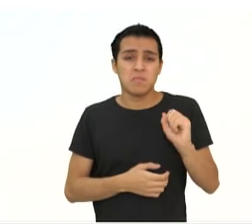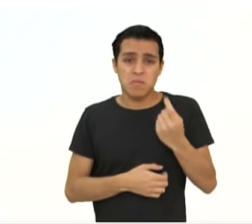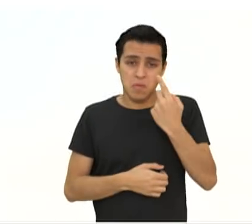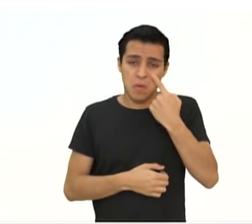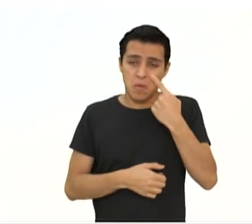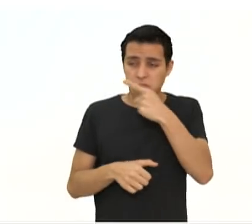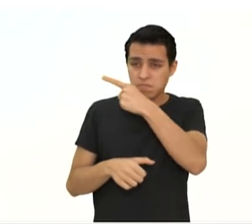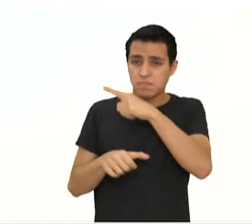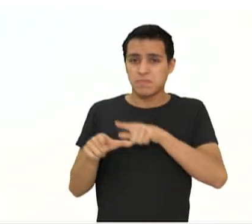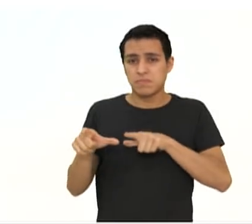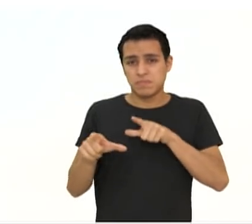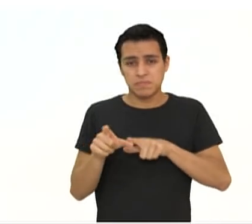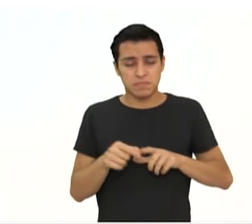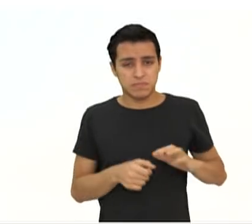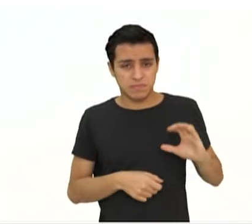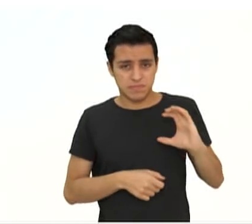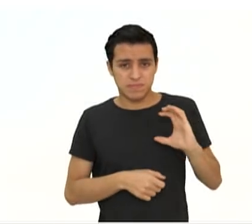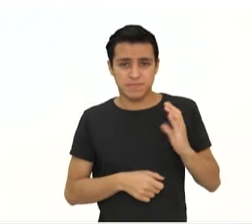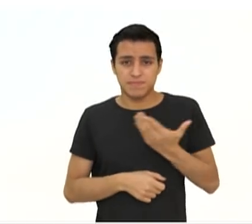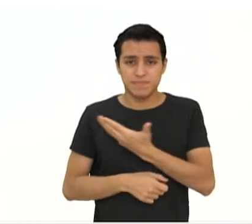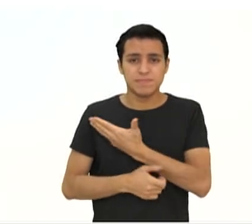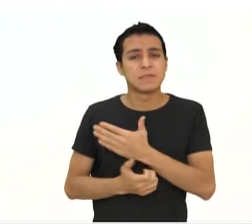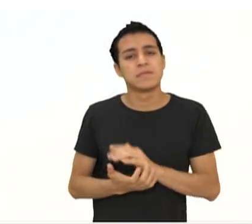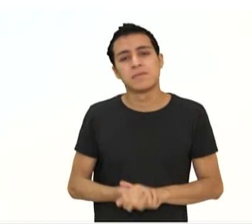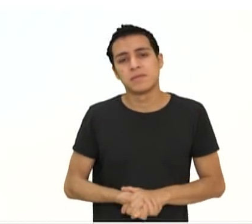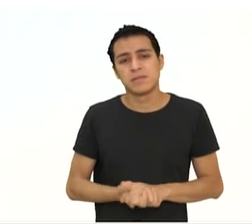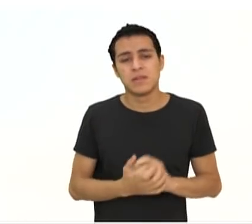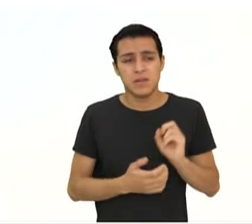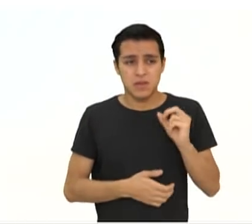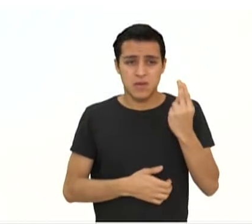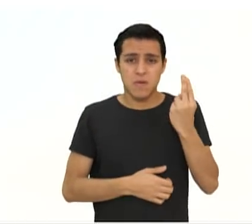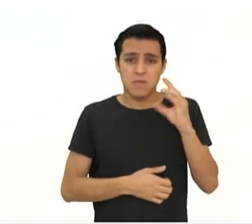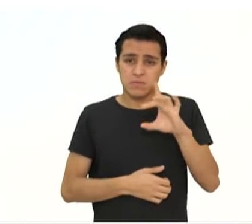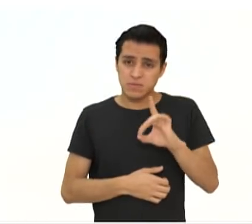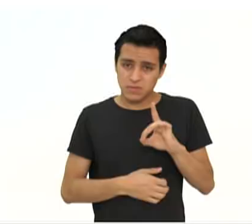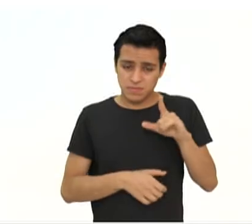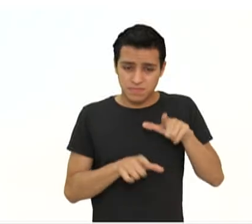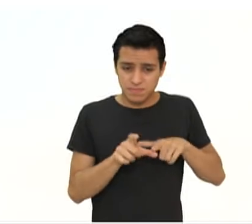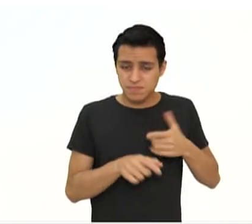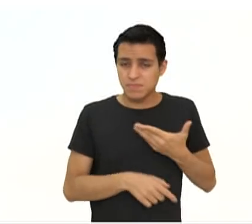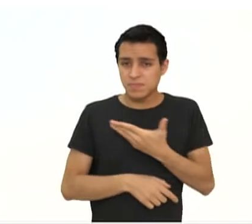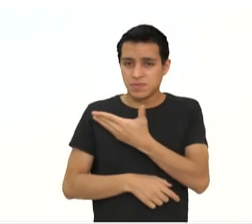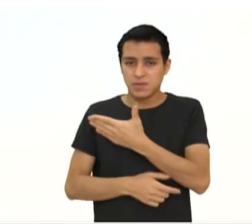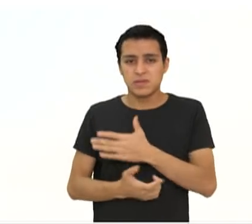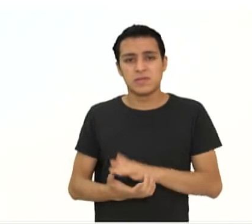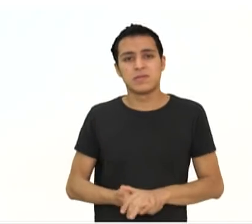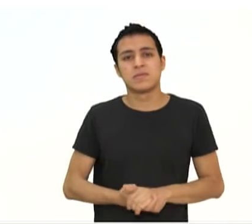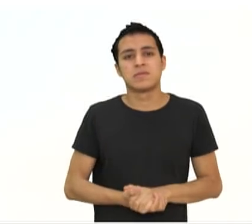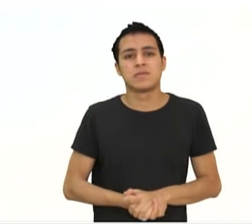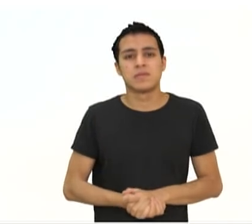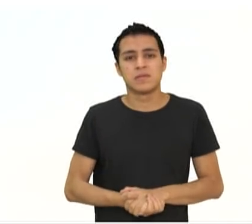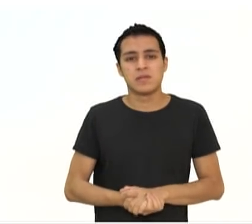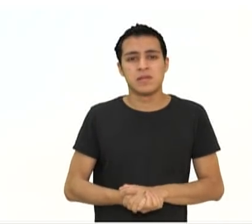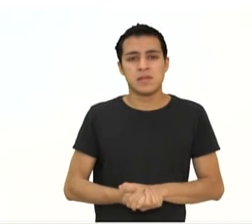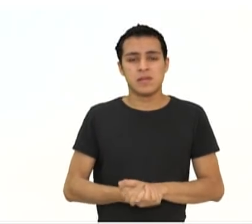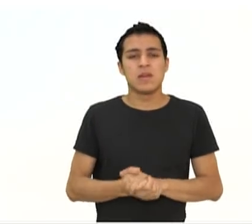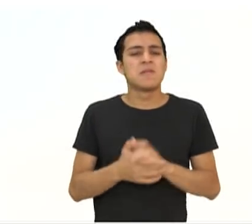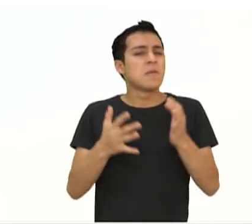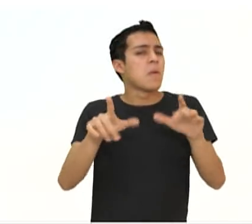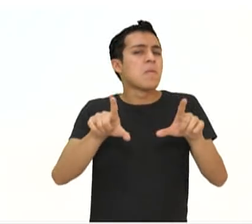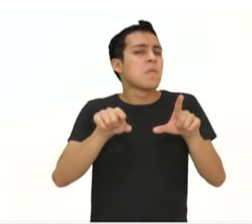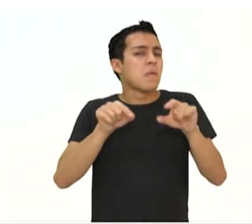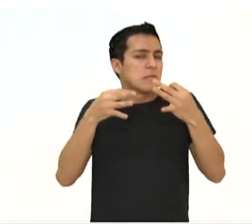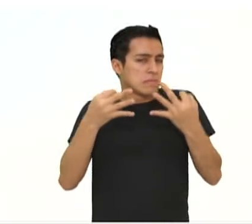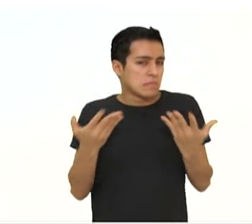tuberculose. Letra C, cólera e leptospirose. E letra D, meningite, tuberculose e pneumonia. Anote no